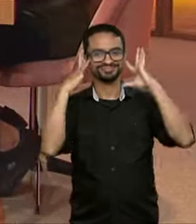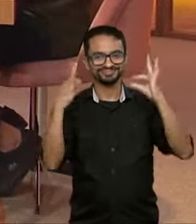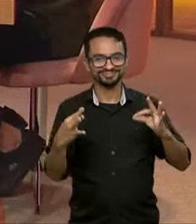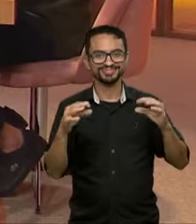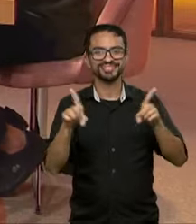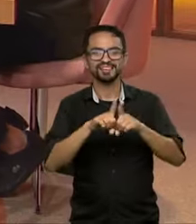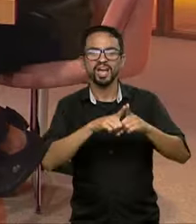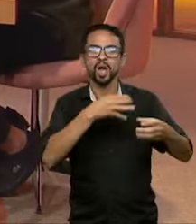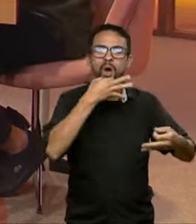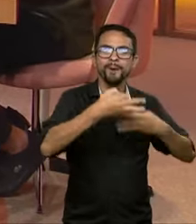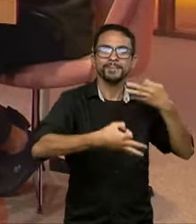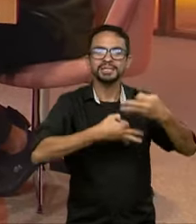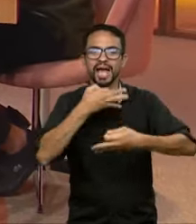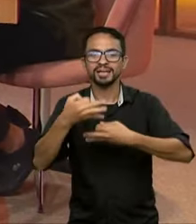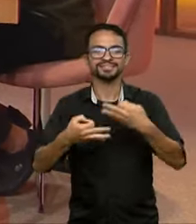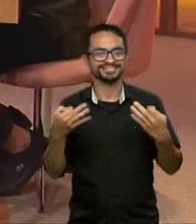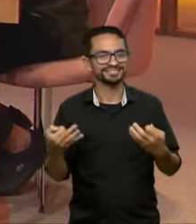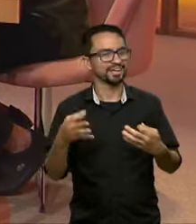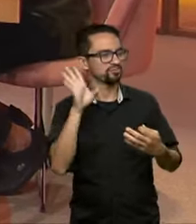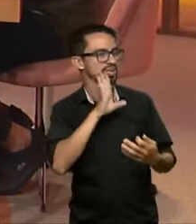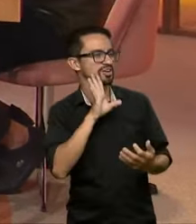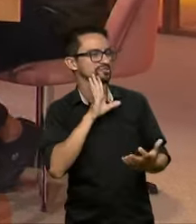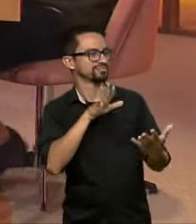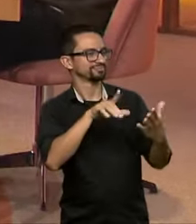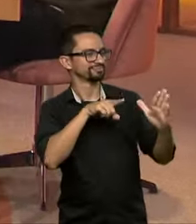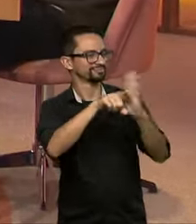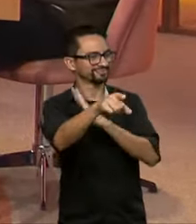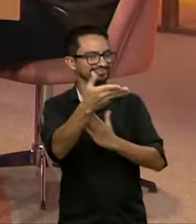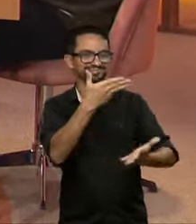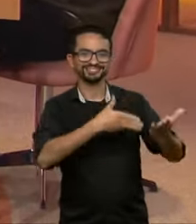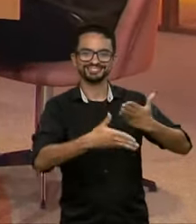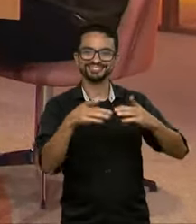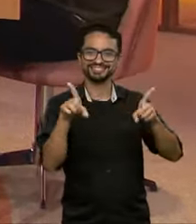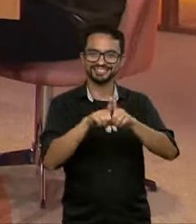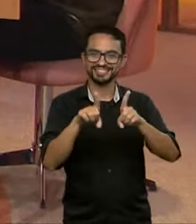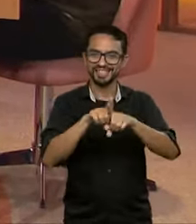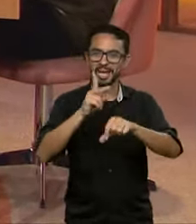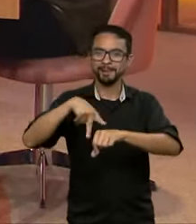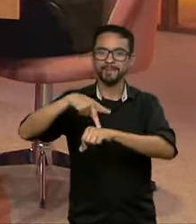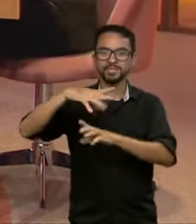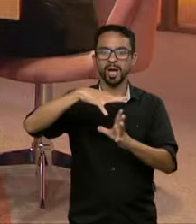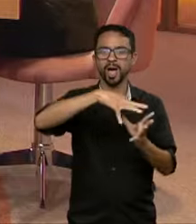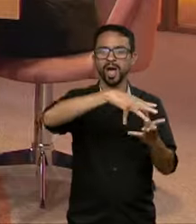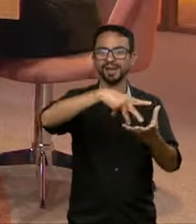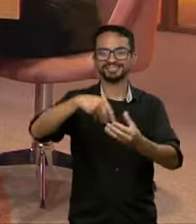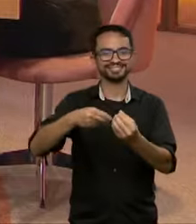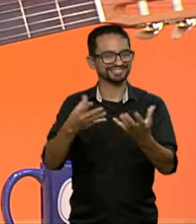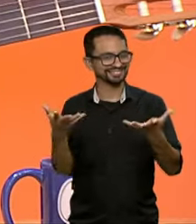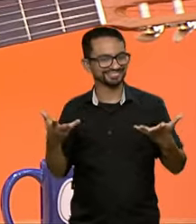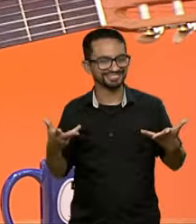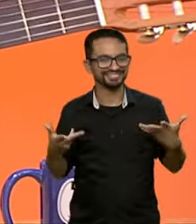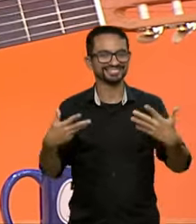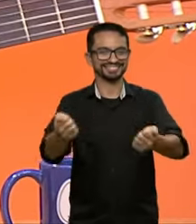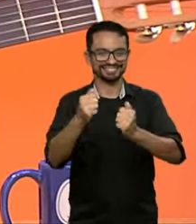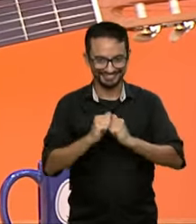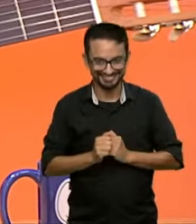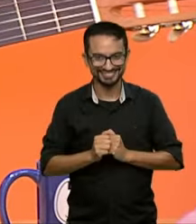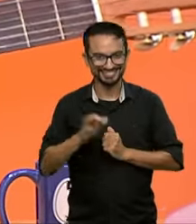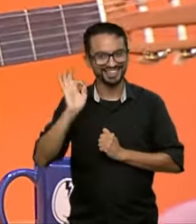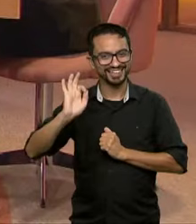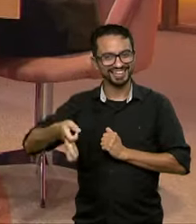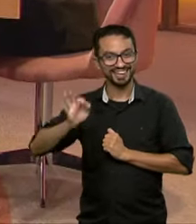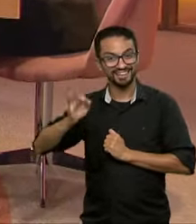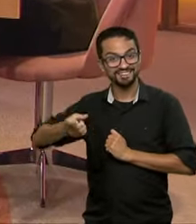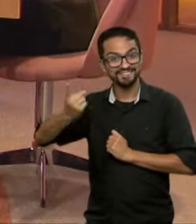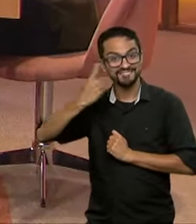vieram assistir, comentaram e estão aqui. Você viu como é que a gente está na interatividade? Nossa, a gente está internacional. A gente está demais, gente. Olha, se eu falar, vai